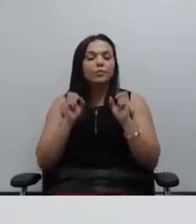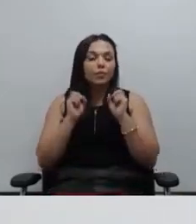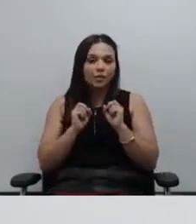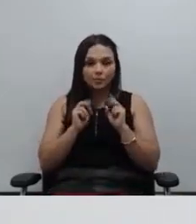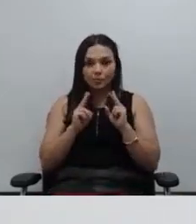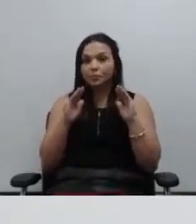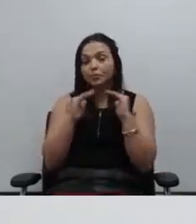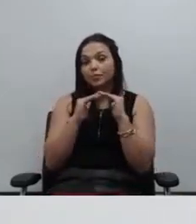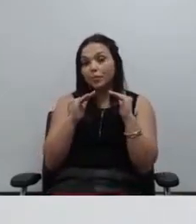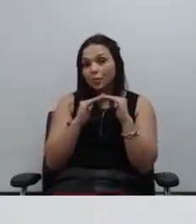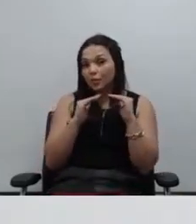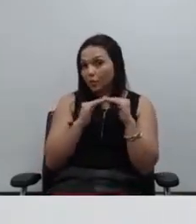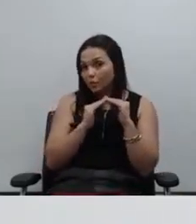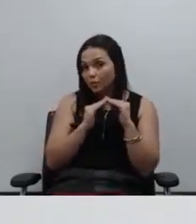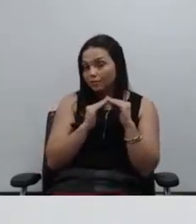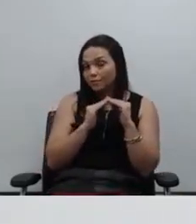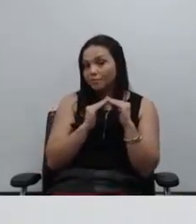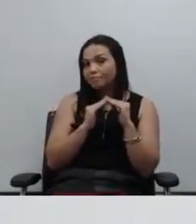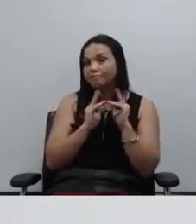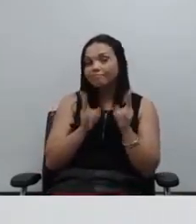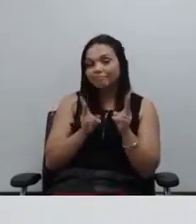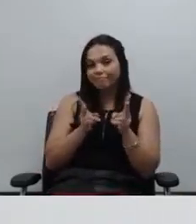Aqueles que concordam permaneçam como estão.